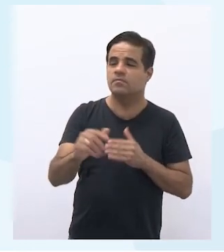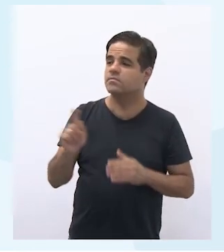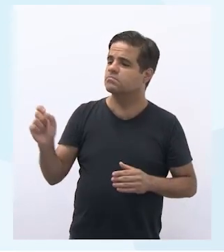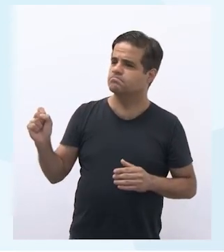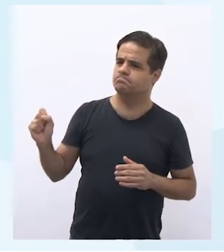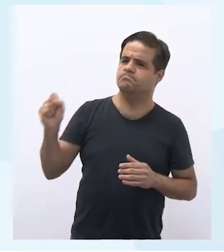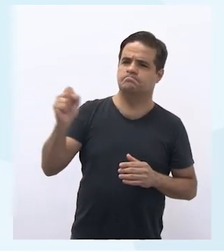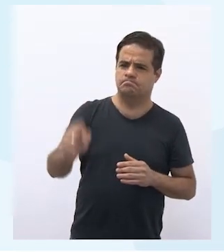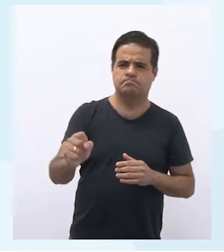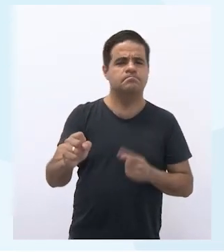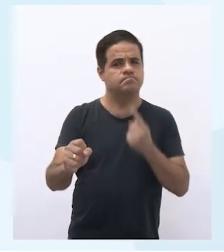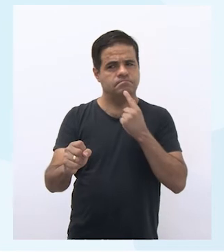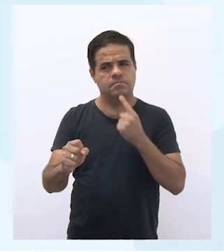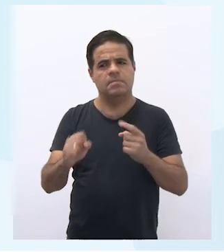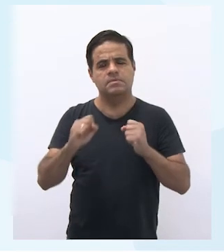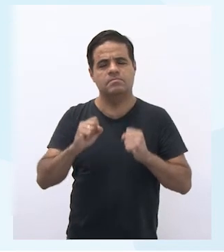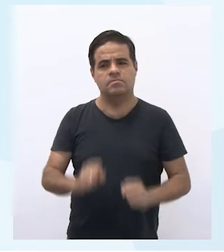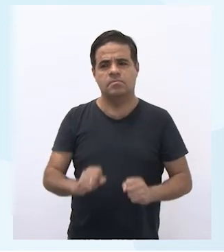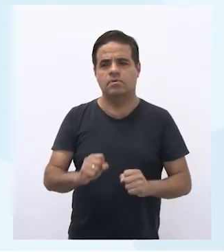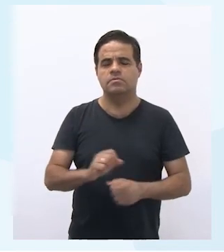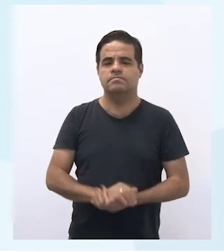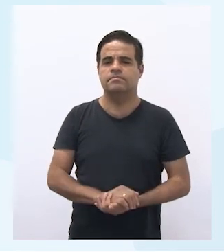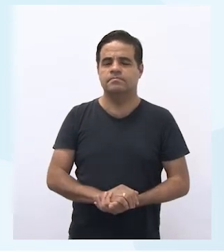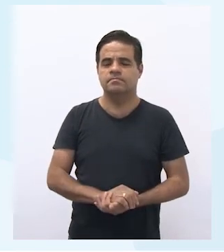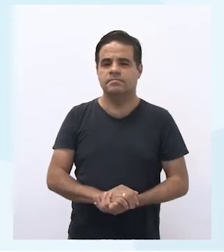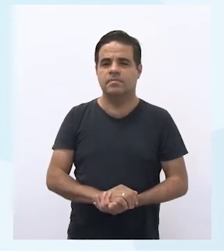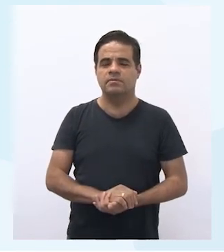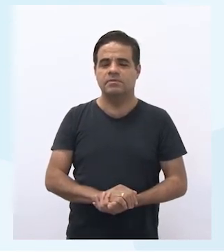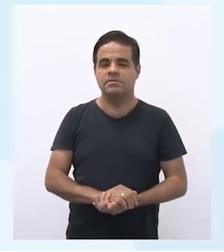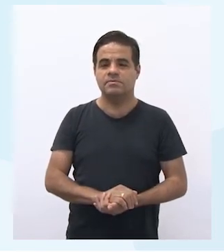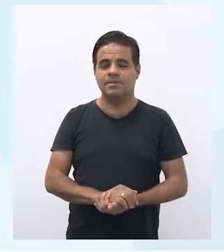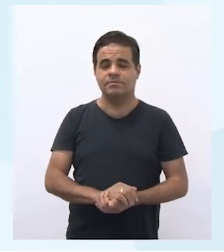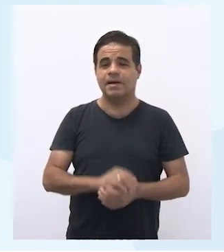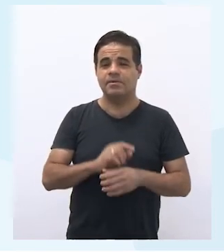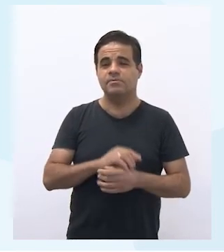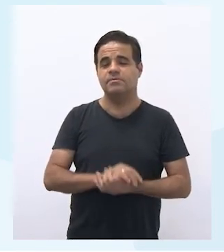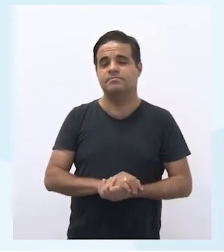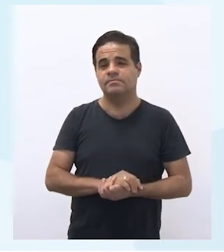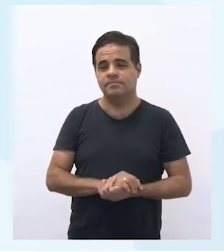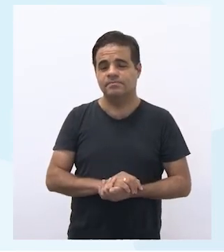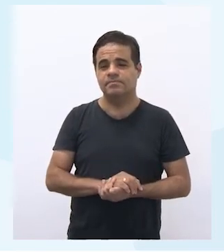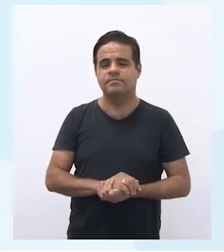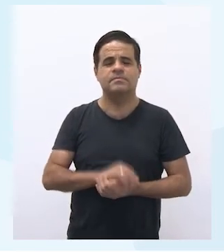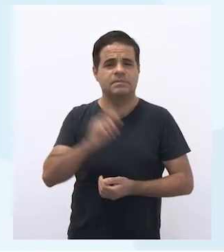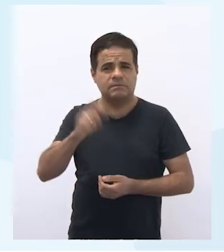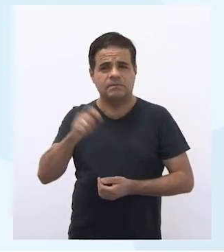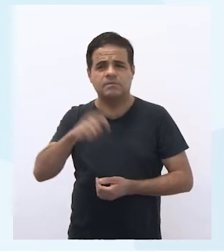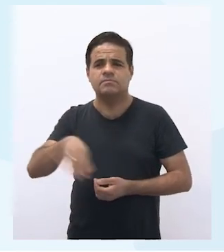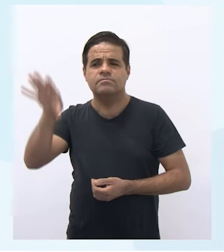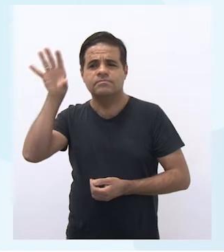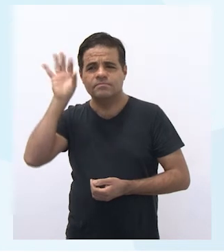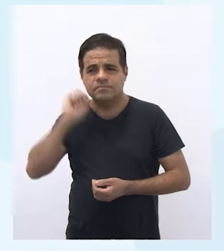favor. Muito obrigada. Tá conseguindo ouvir bem? Tá tudo certinho com